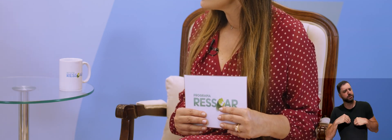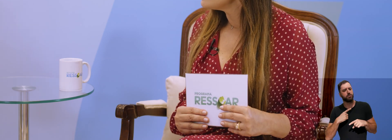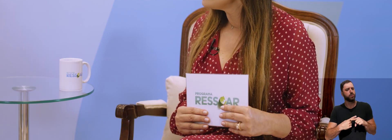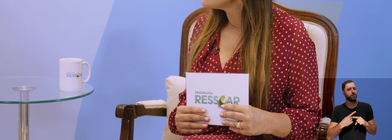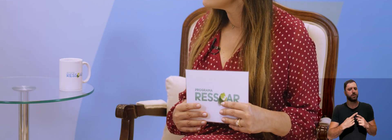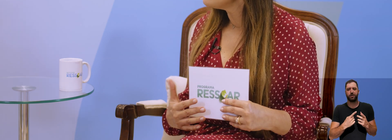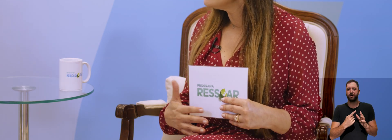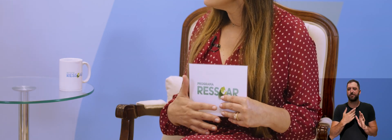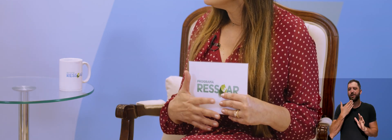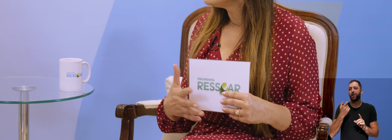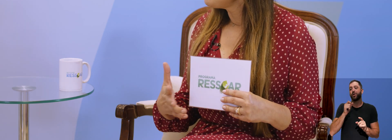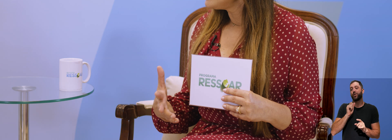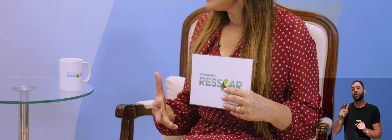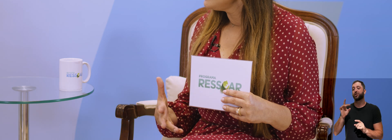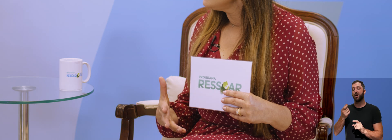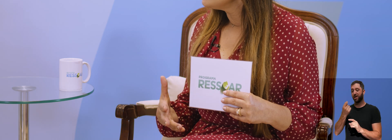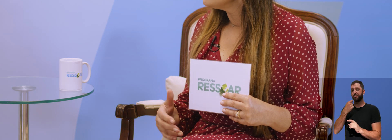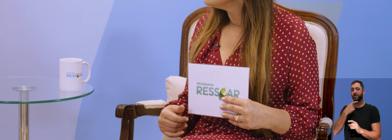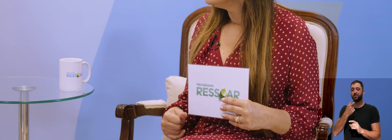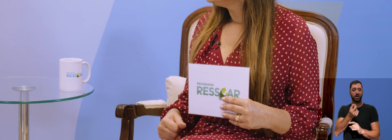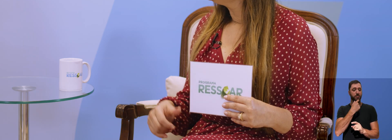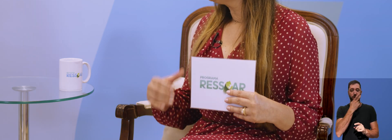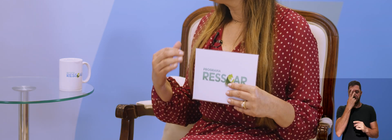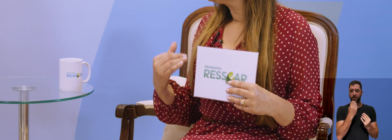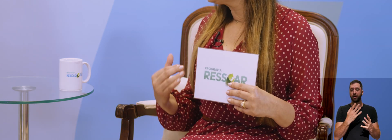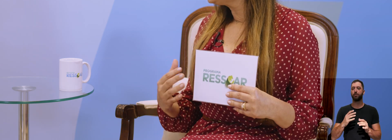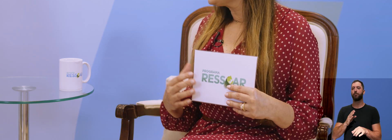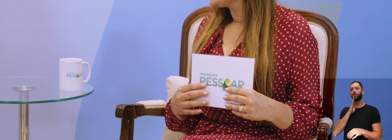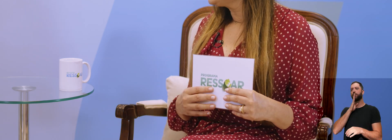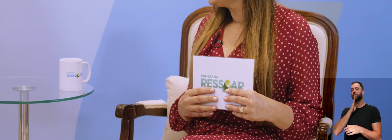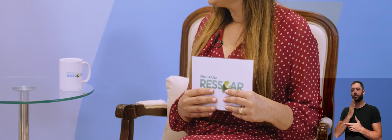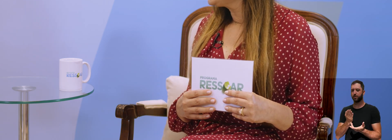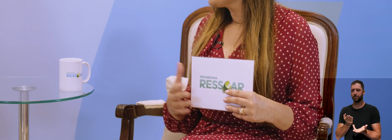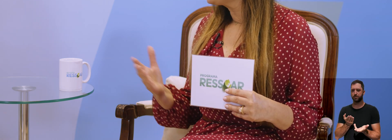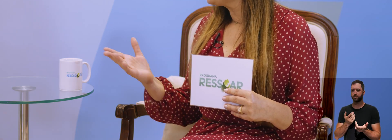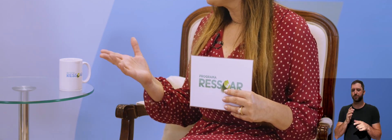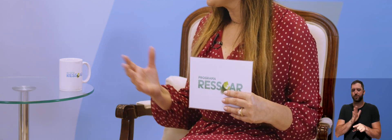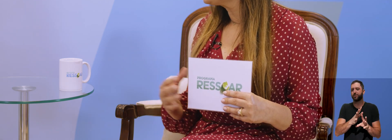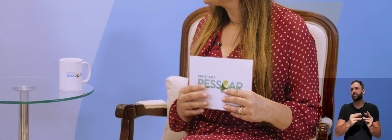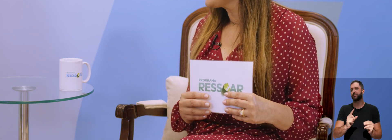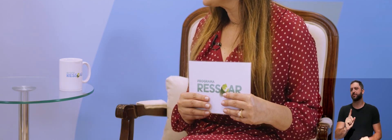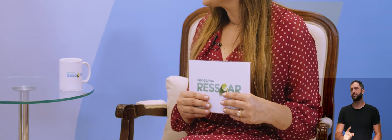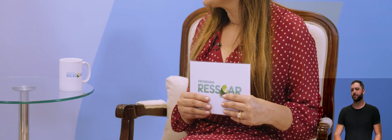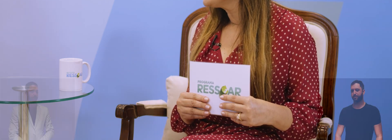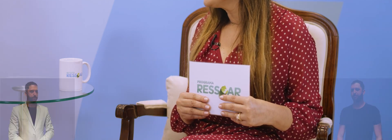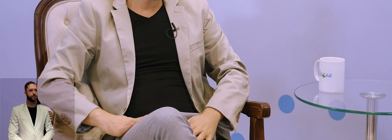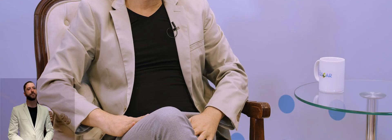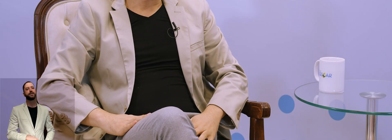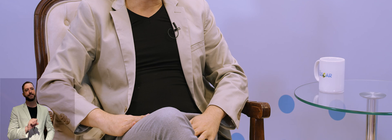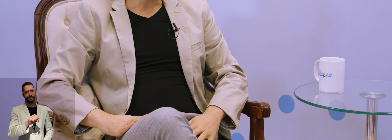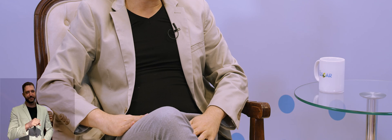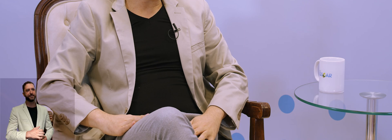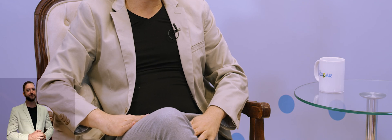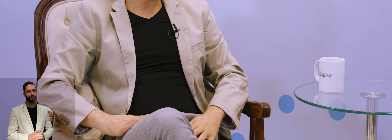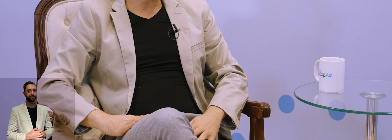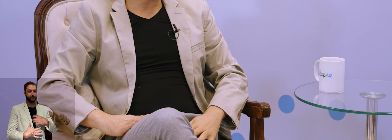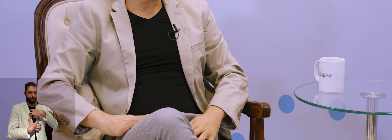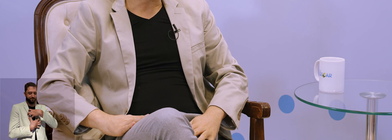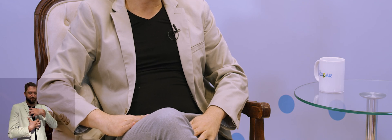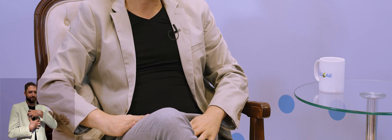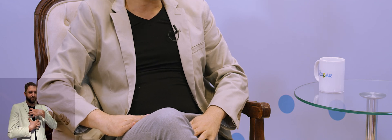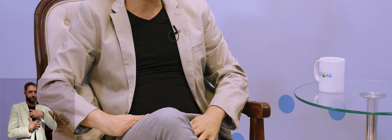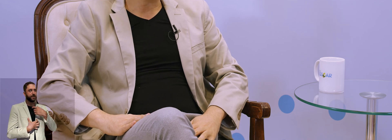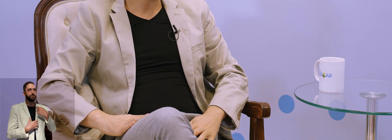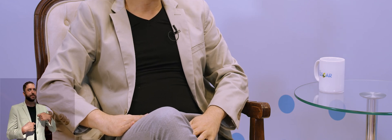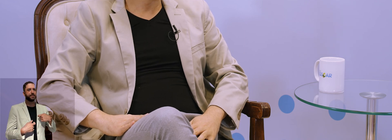chegou nessa situação, trabalhar isso e não anestesiar, né? Que é Exato. O que o remédio faz, né? Sim, emoção autêntica